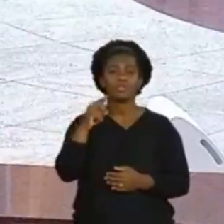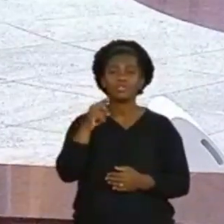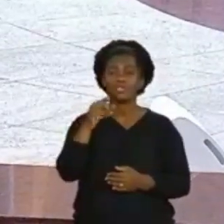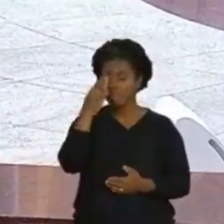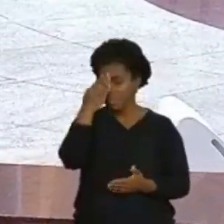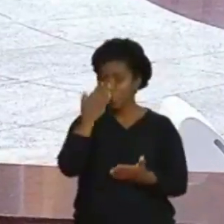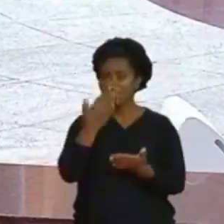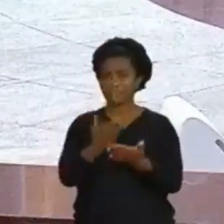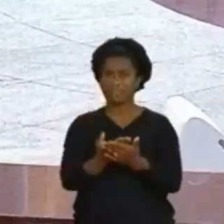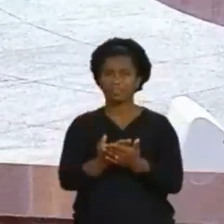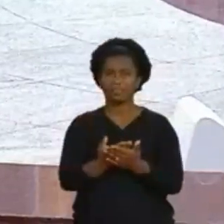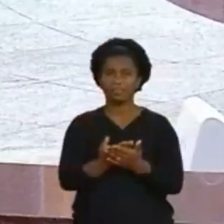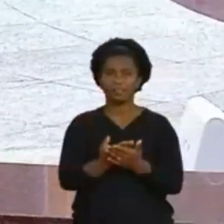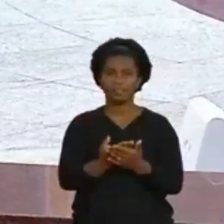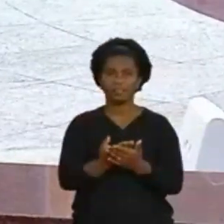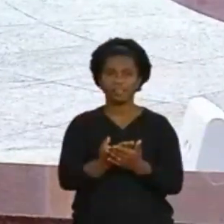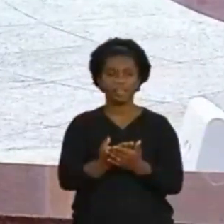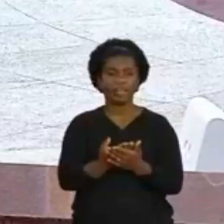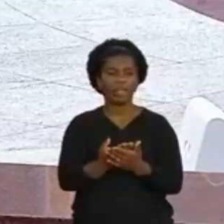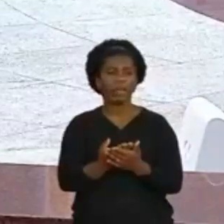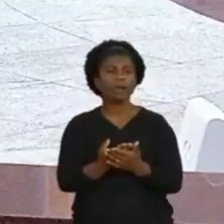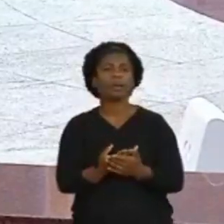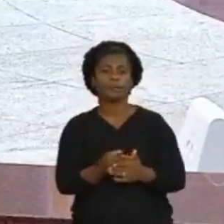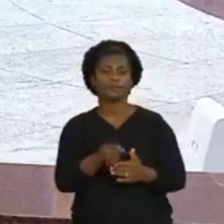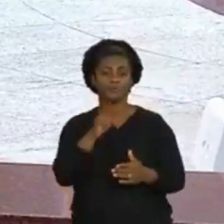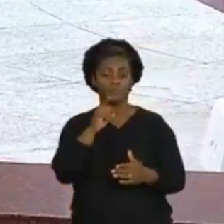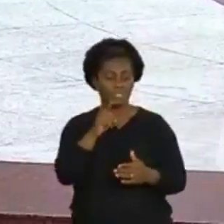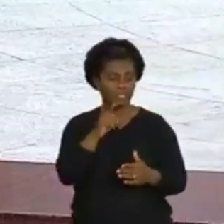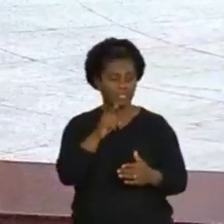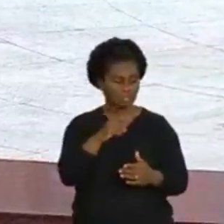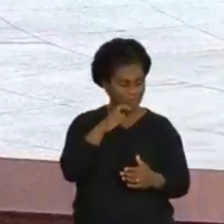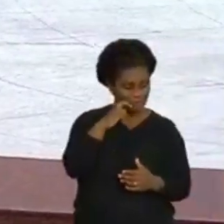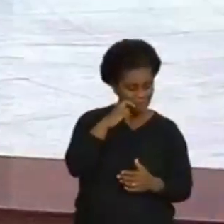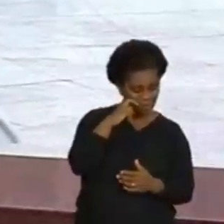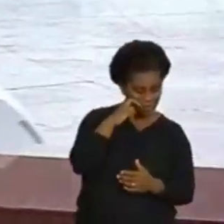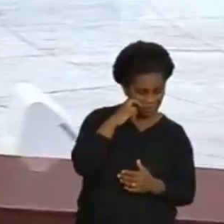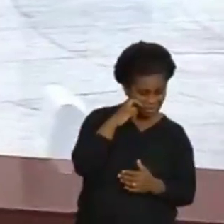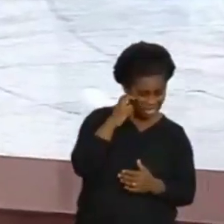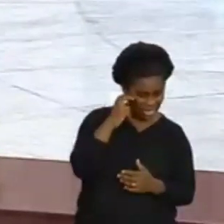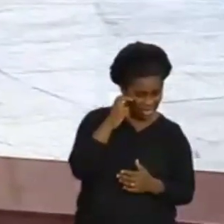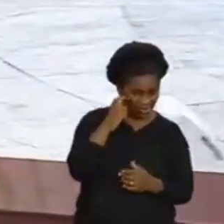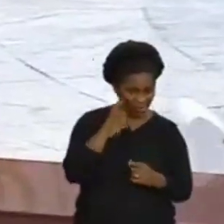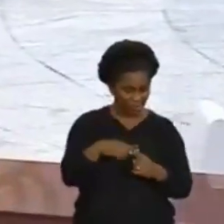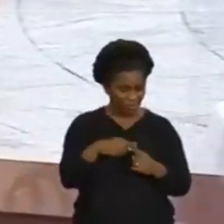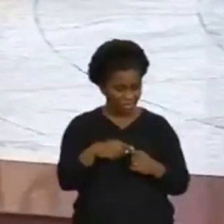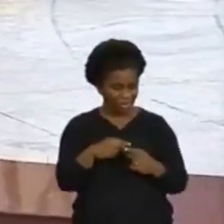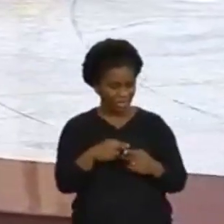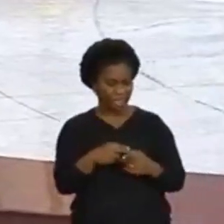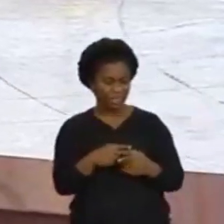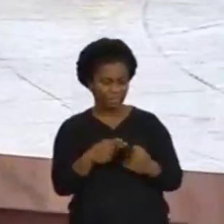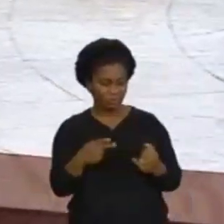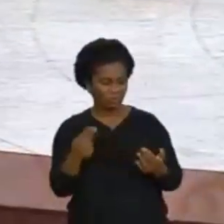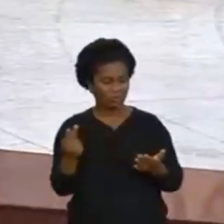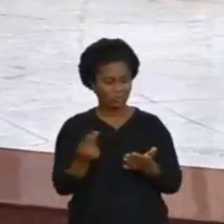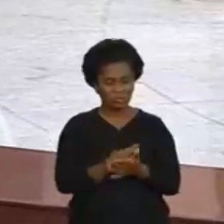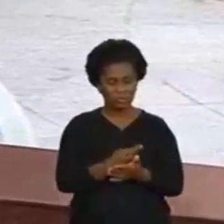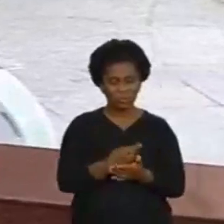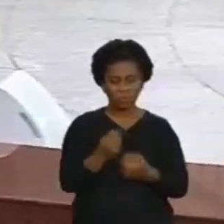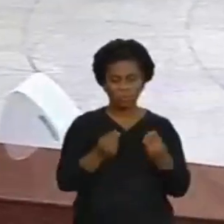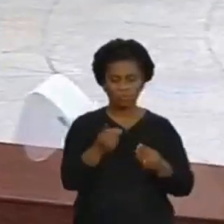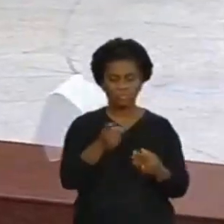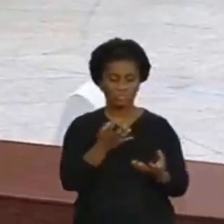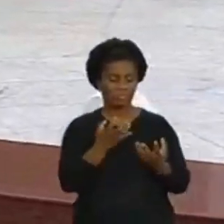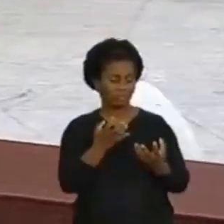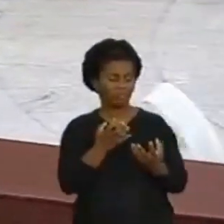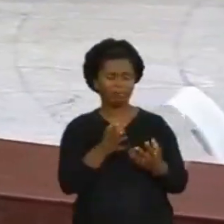coisa não acontece como você quer, você permanece com Deus, sem blasfemar, sem ficar murmurando, sem ficar: o bispo, por